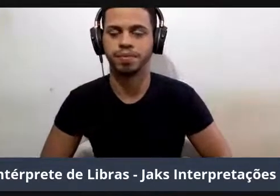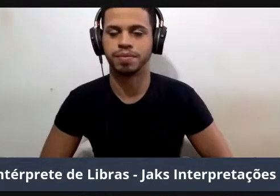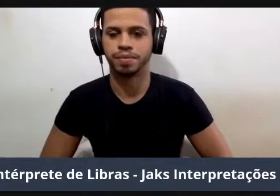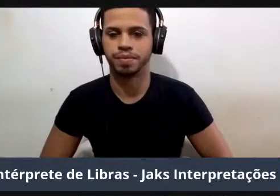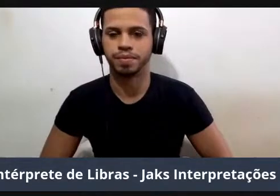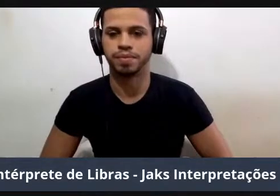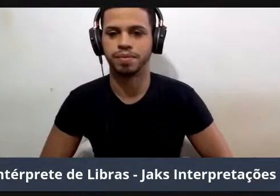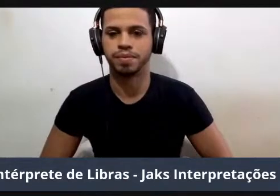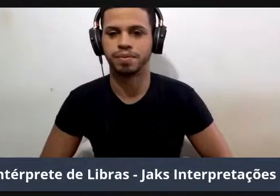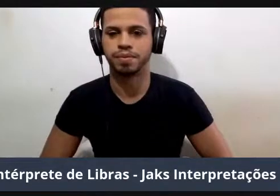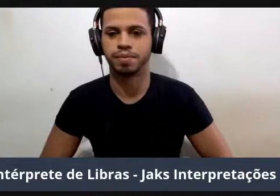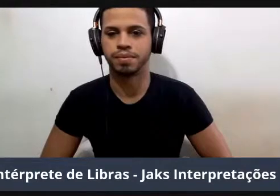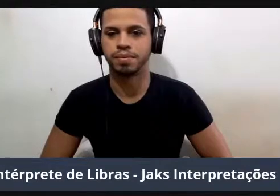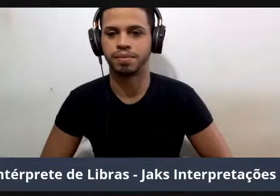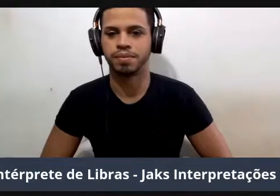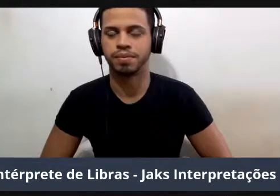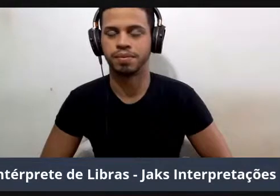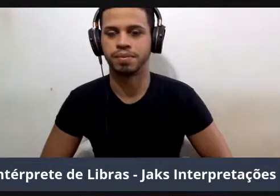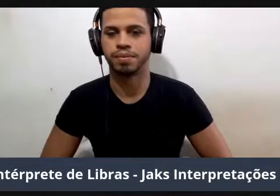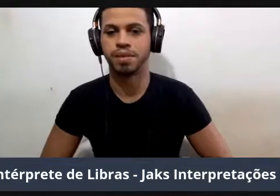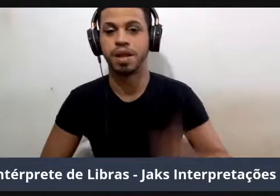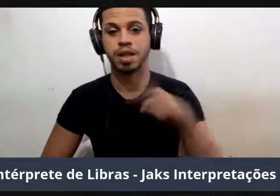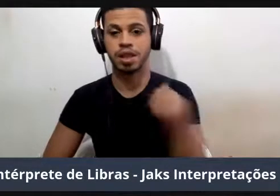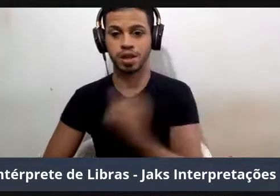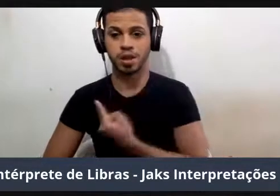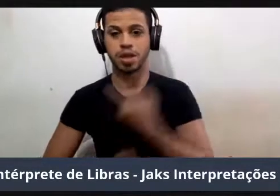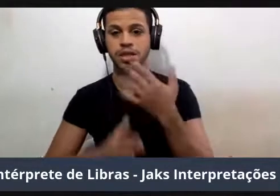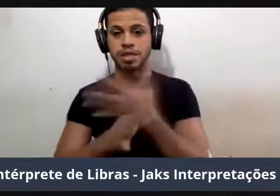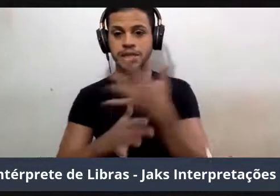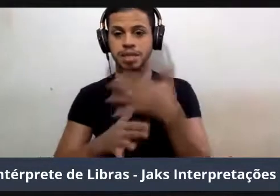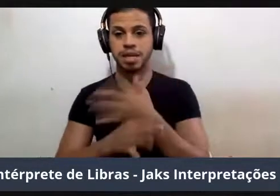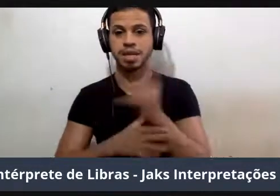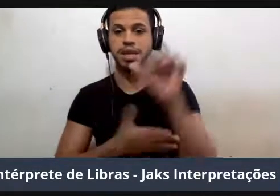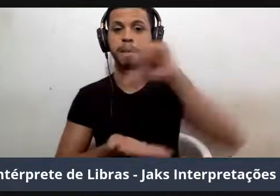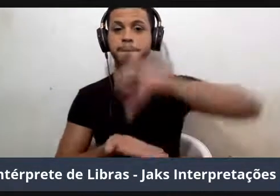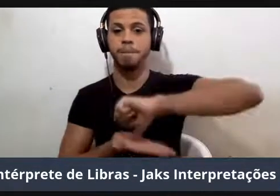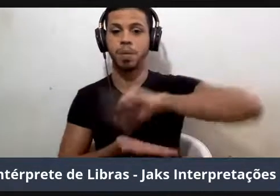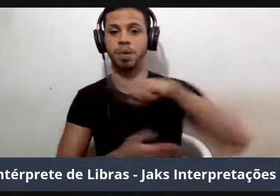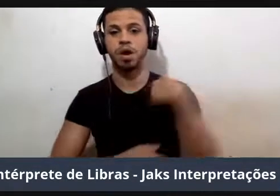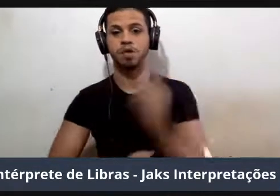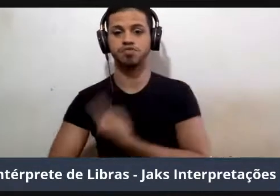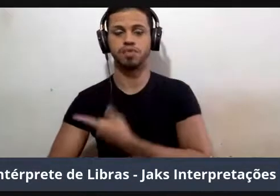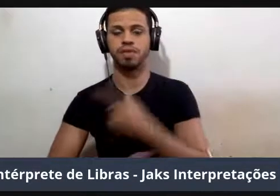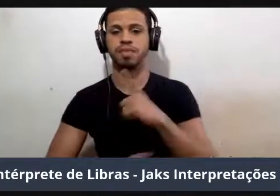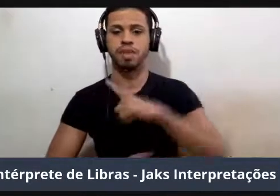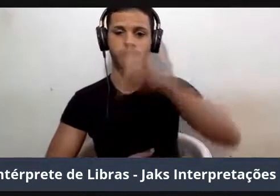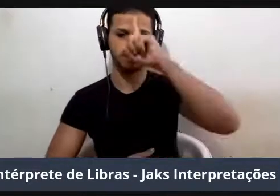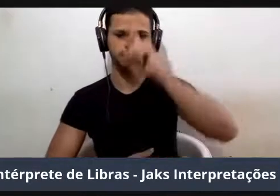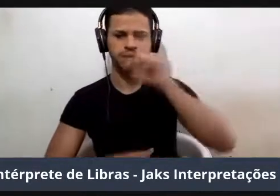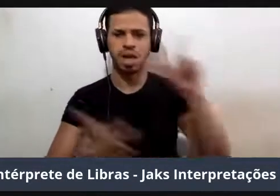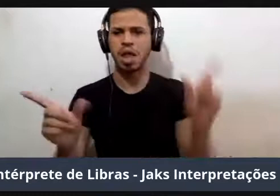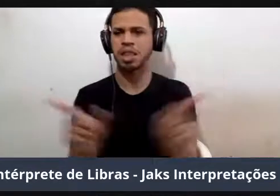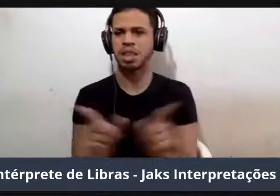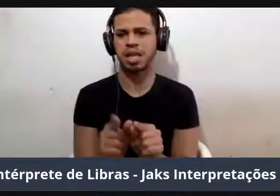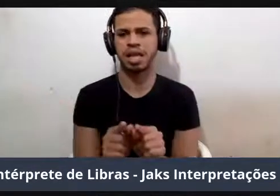E como, por exemplo, na nossa cidade é polo, a gente tem um hospital pequeno.